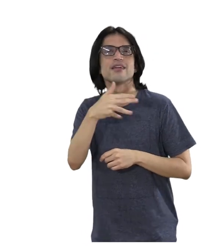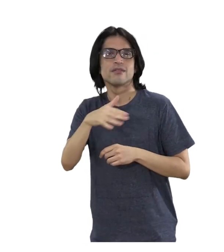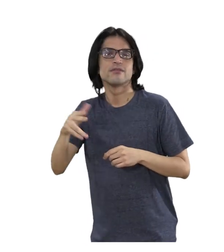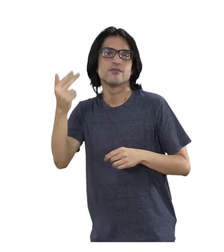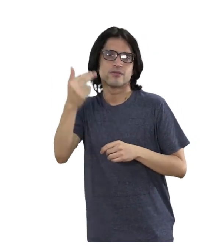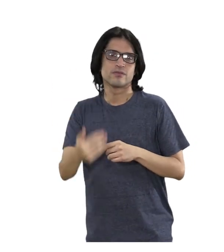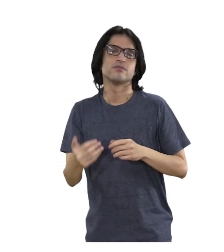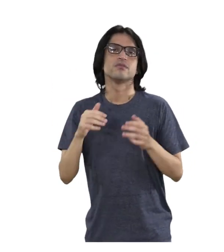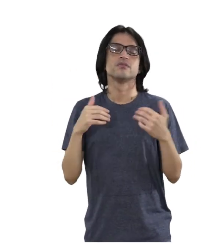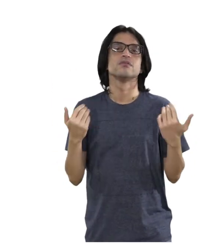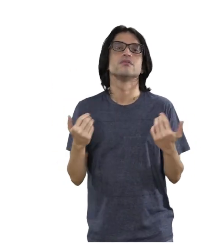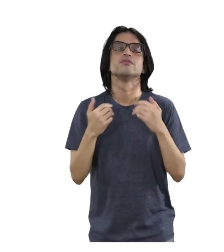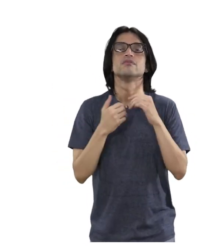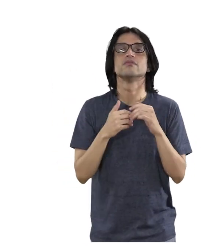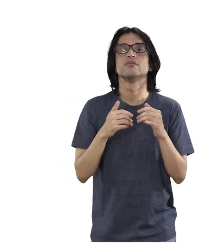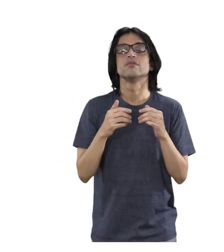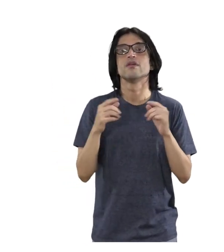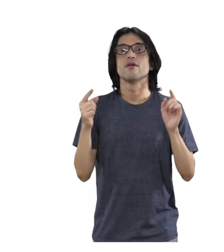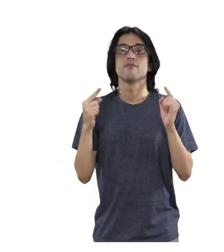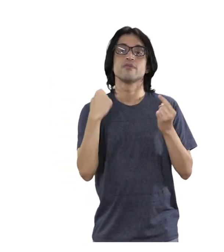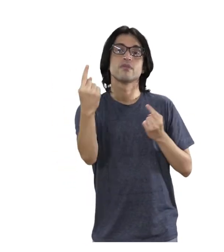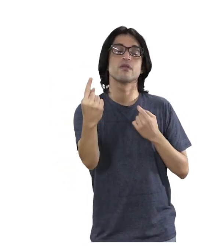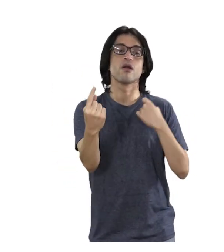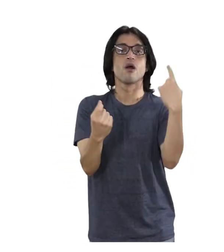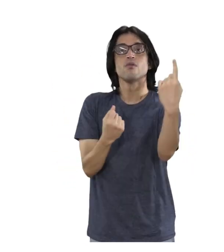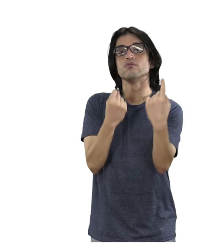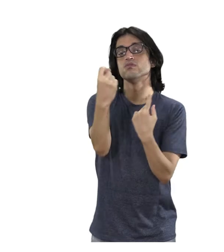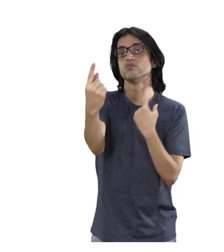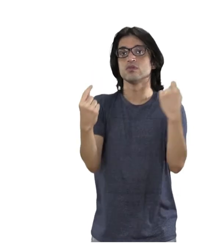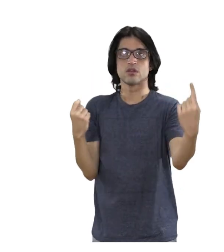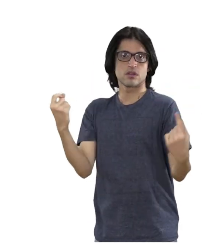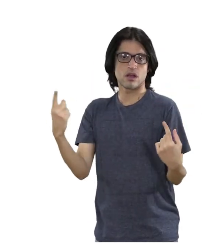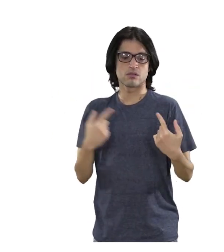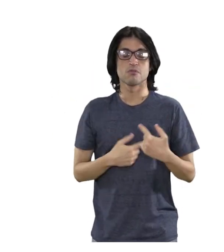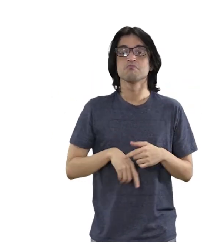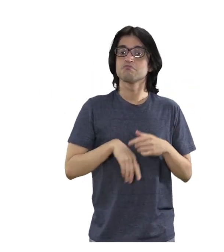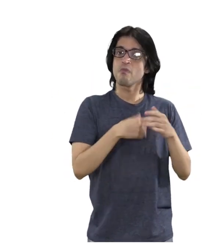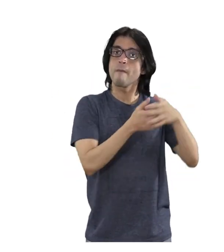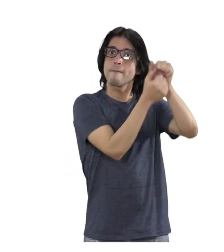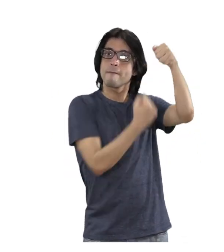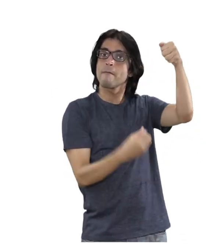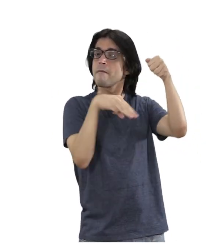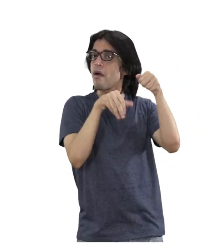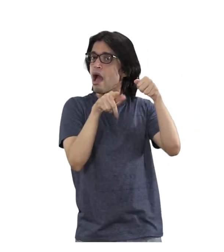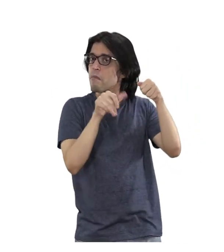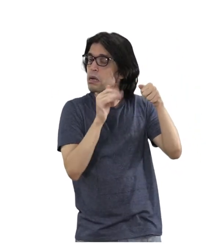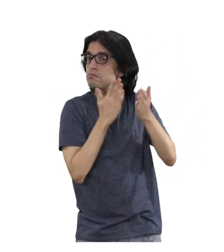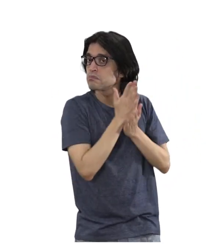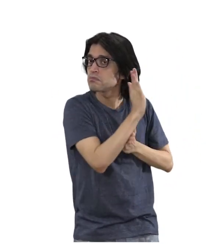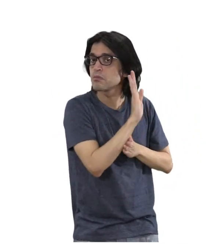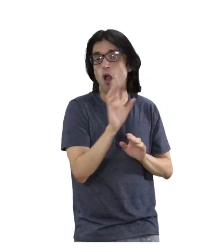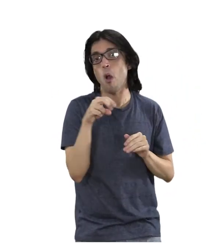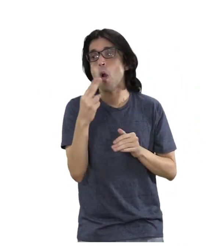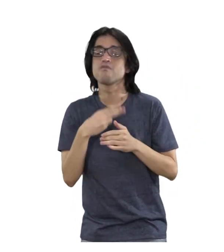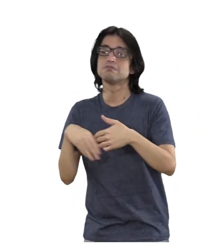Alternativas que estabelecem uma alternância. Siga o mapa ou peça informações. São elas